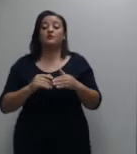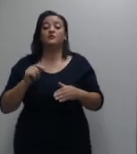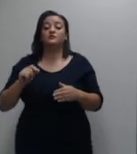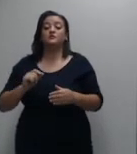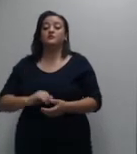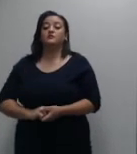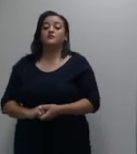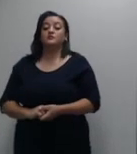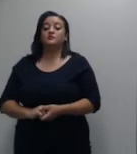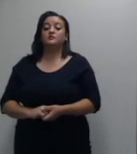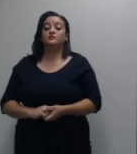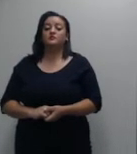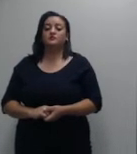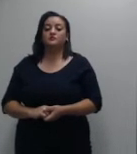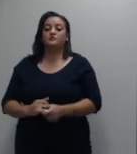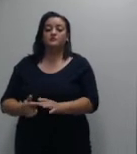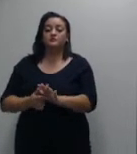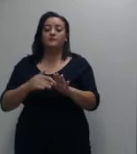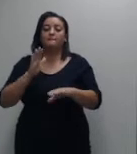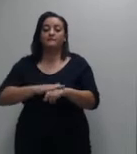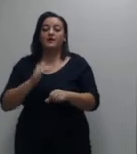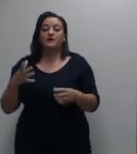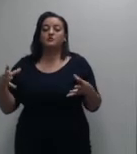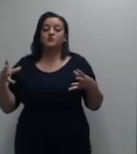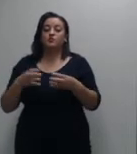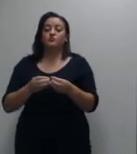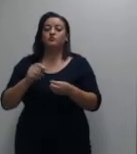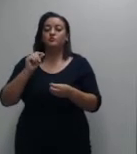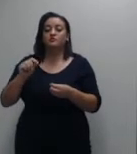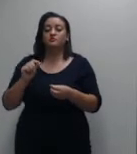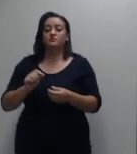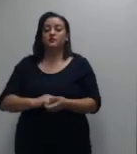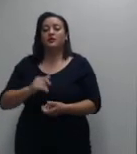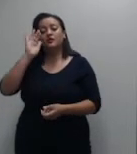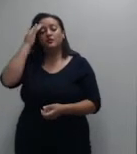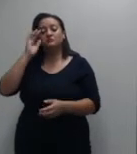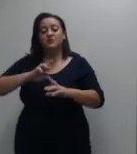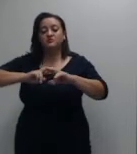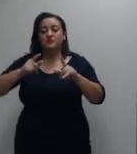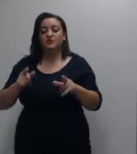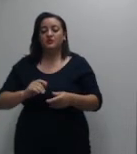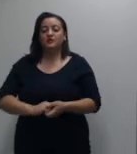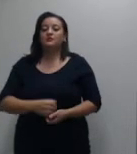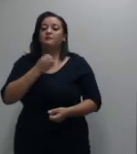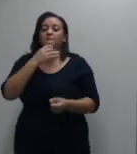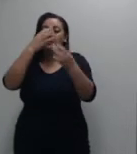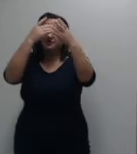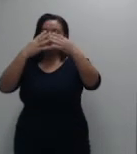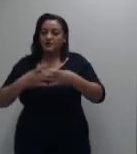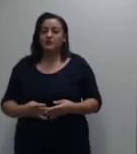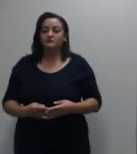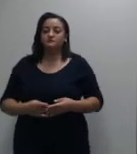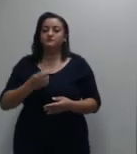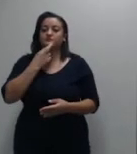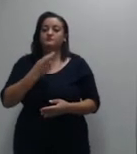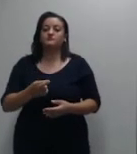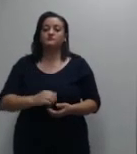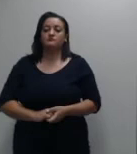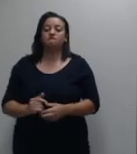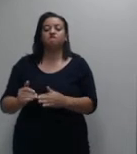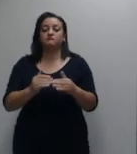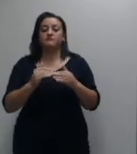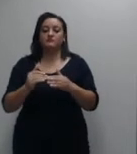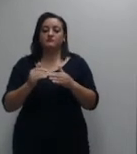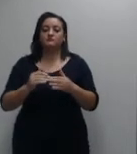trazer uma risco é conclusões e entendimento bonito é mesmo instante Claro o resultado ele está de acordo